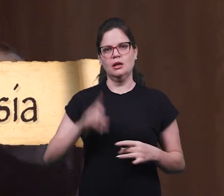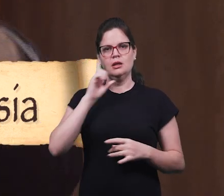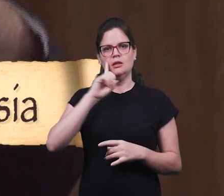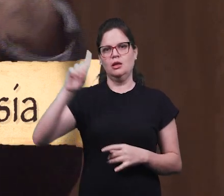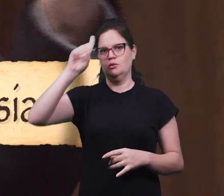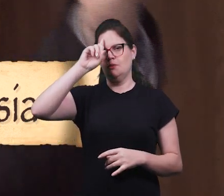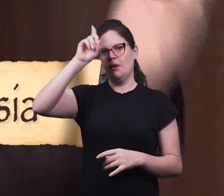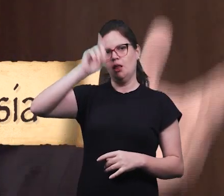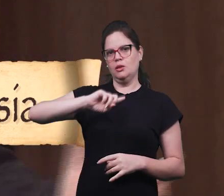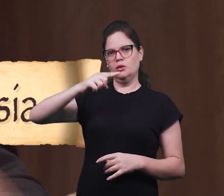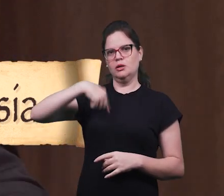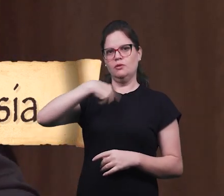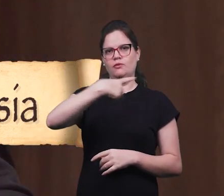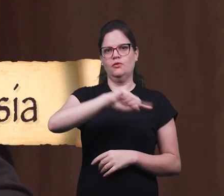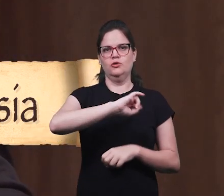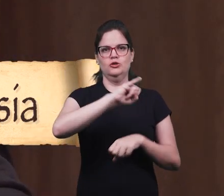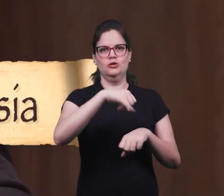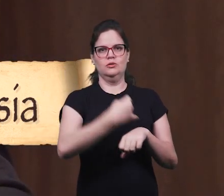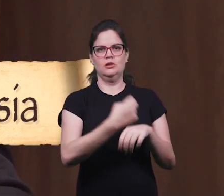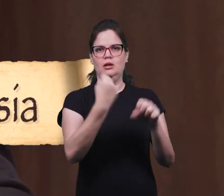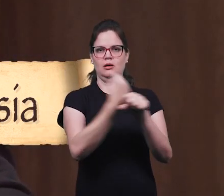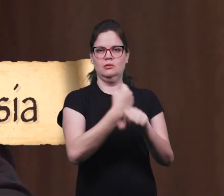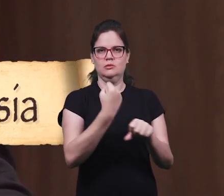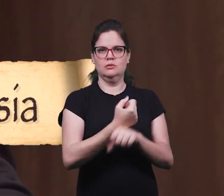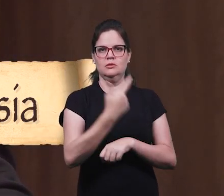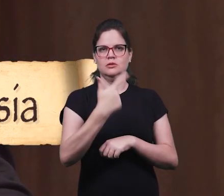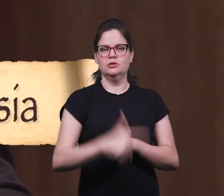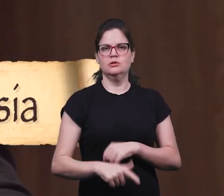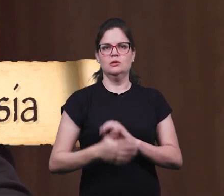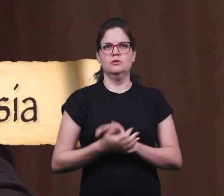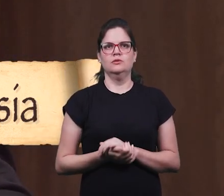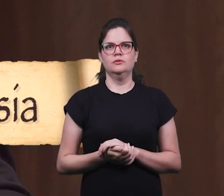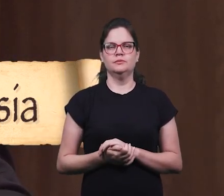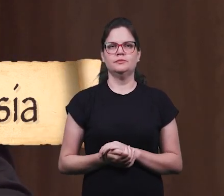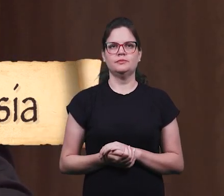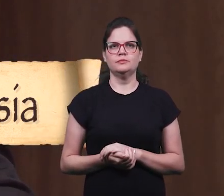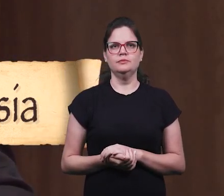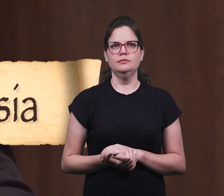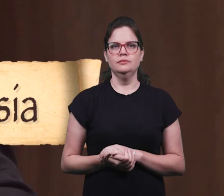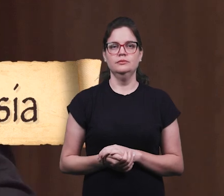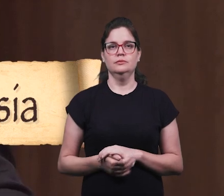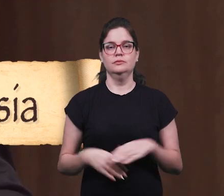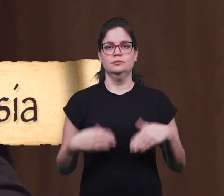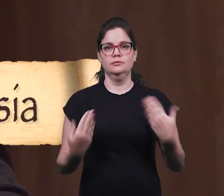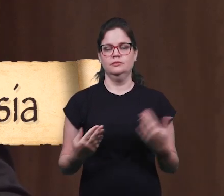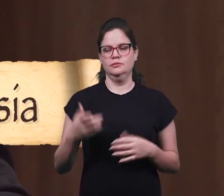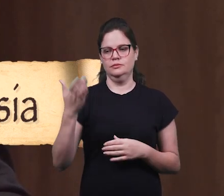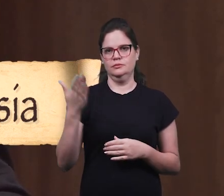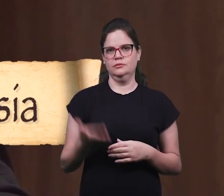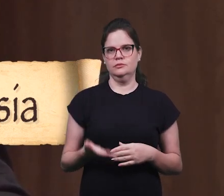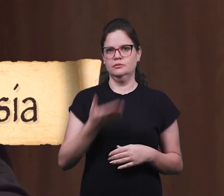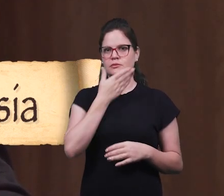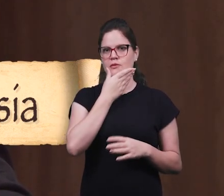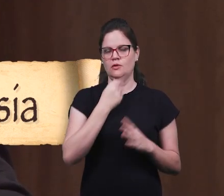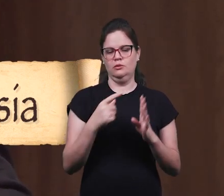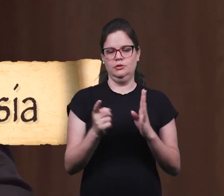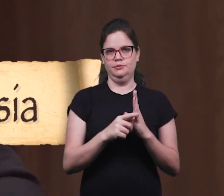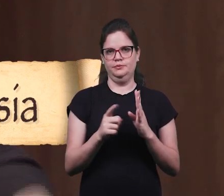ele para que ele reconstruísse a cidade. Então fica escrito lá, quando